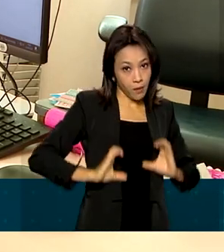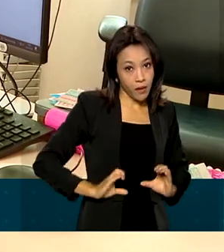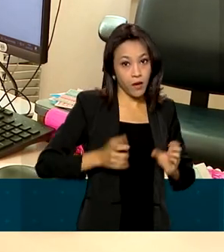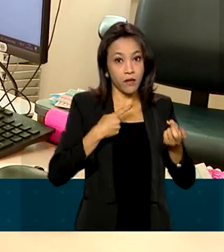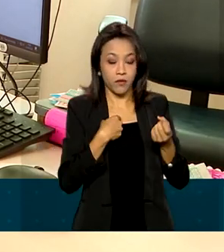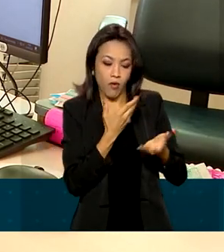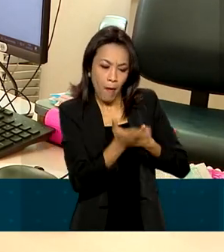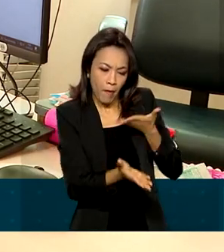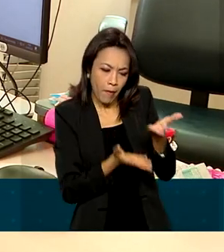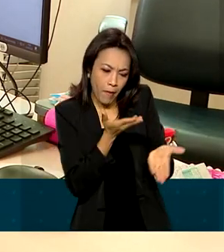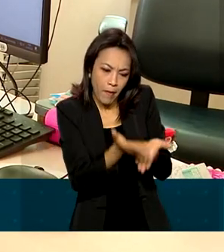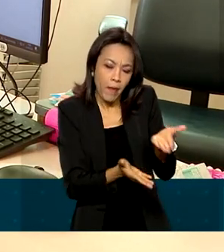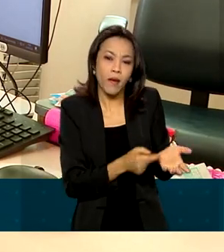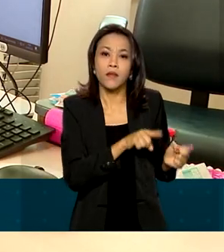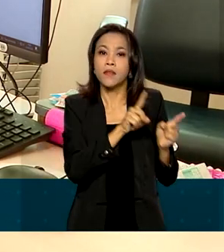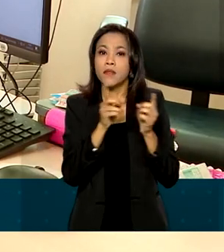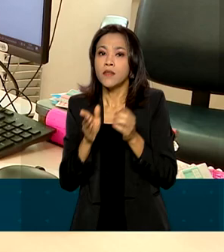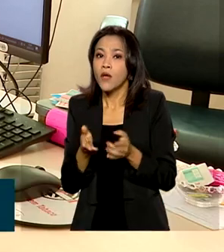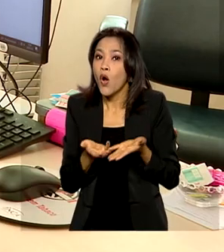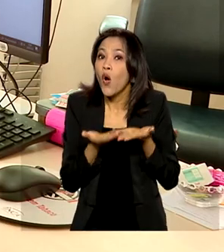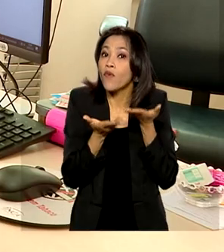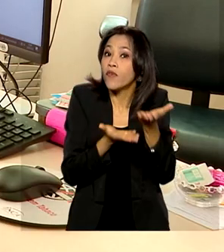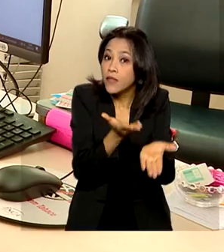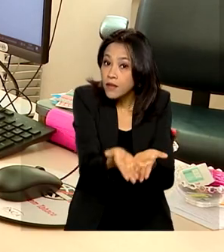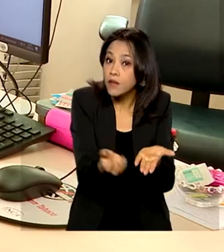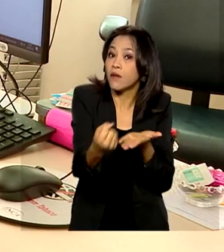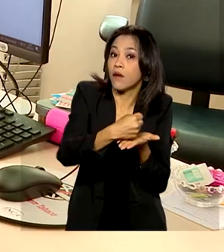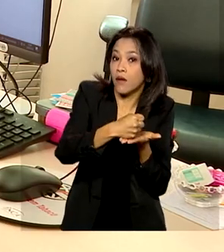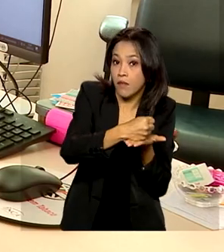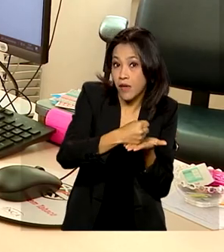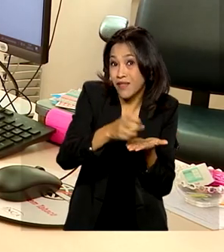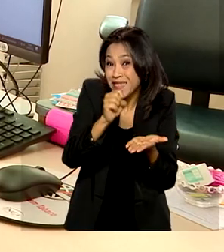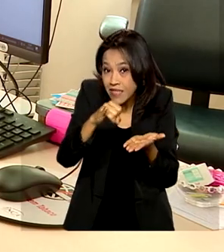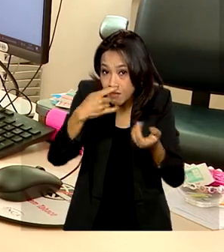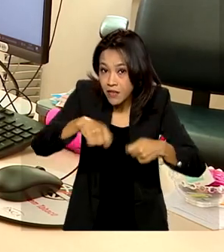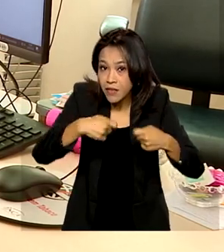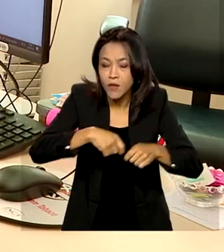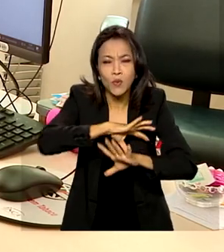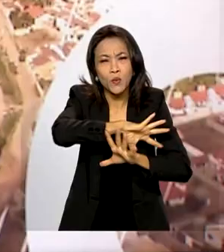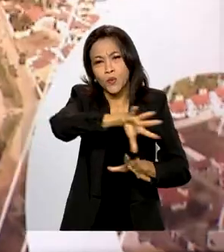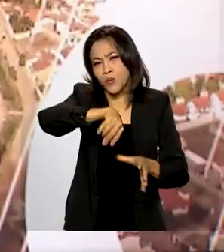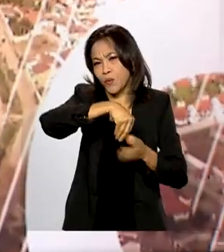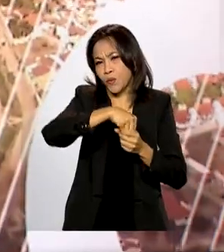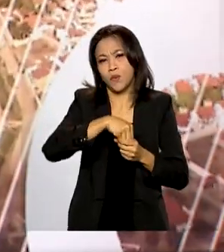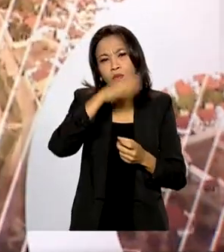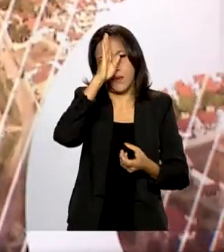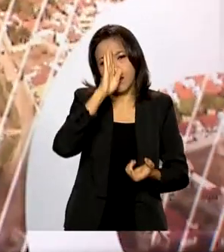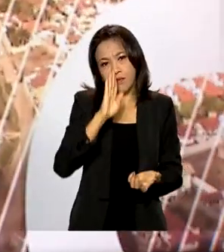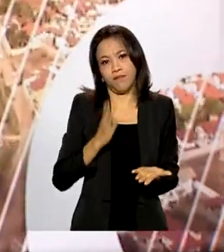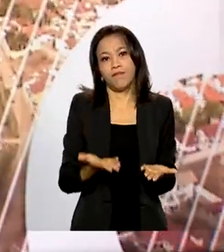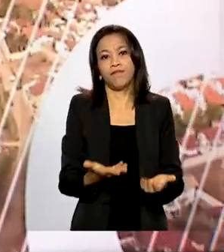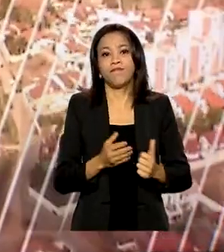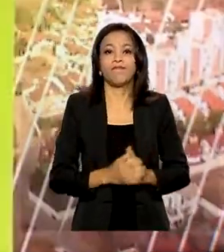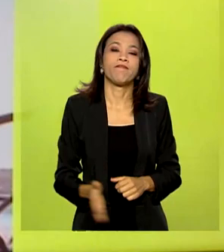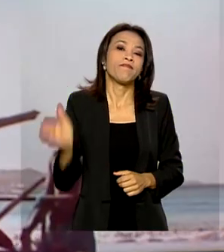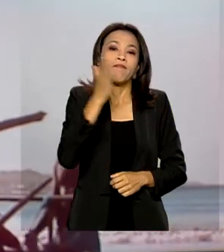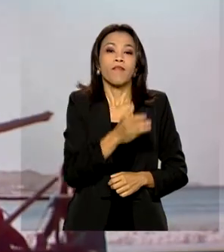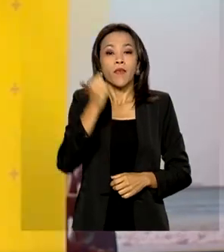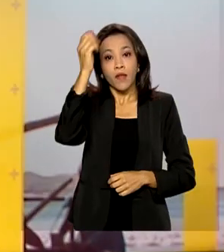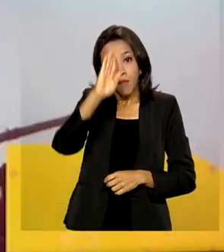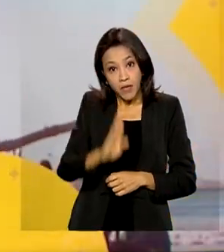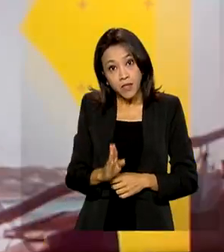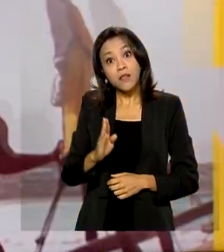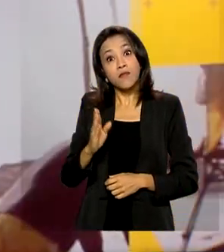é oferecido, se necessário, o apoio medicamentoso, tudo de forma gratuita. O Brasil teve